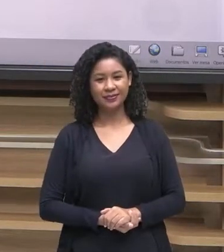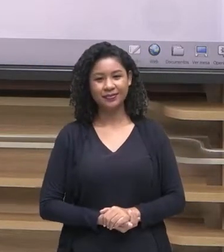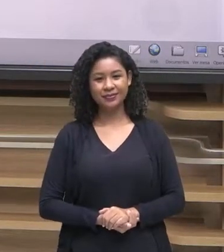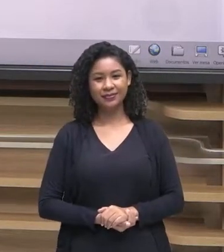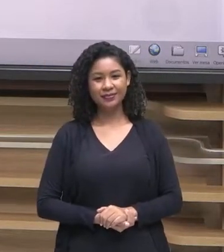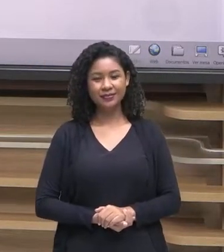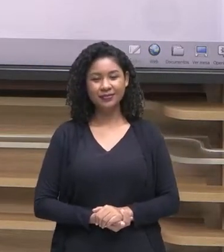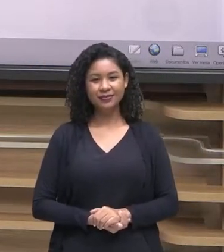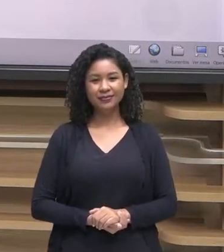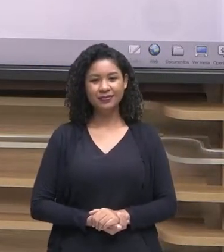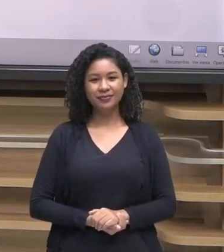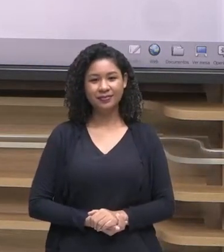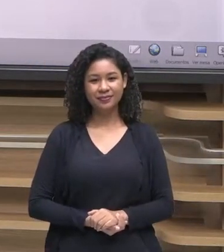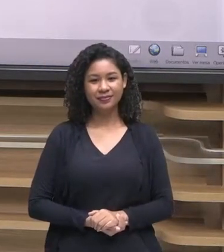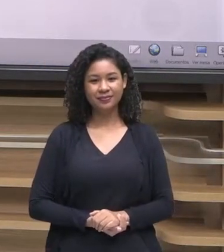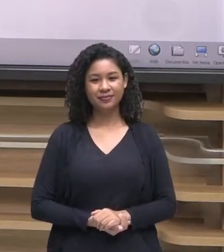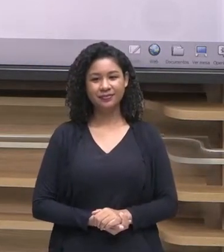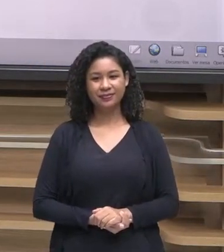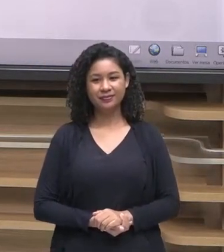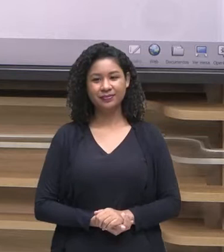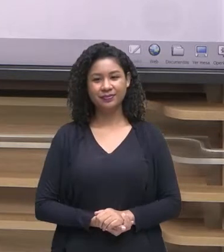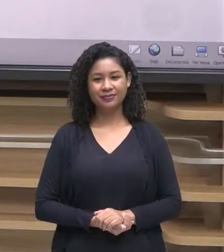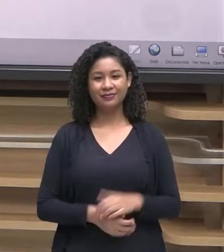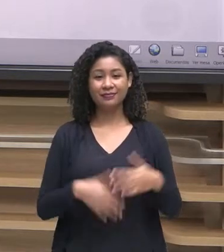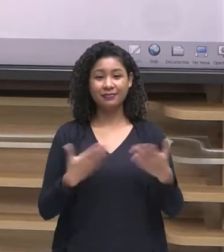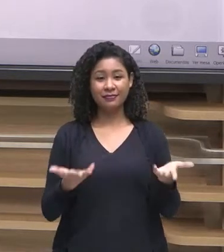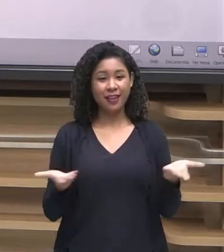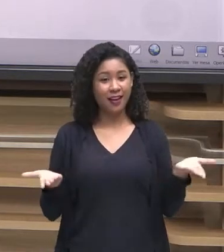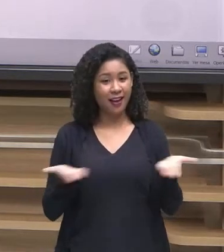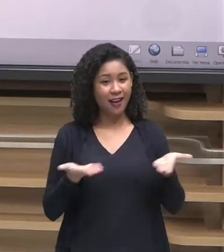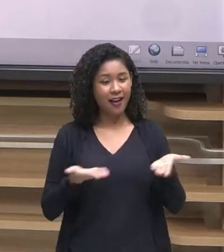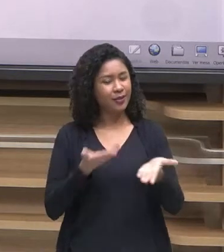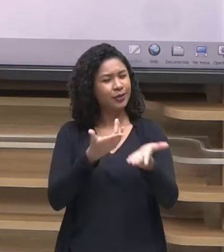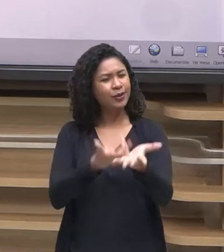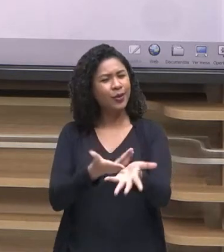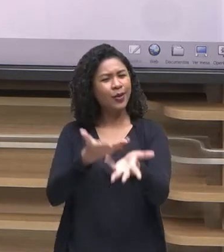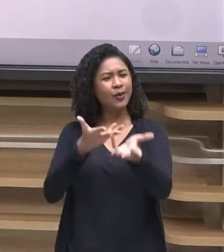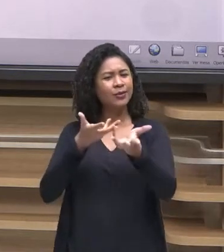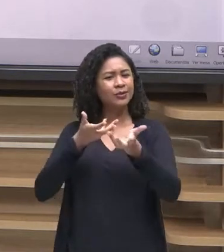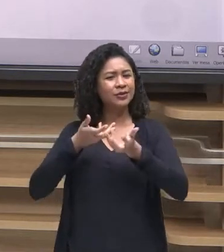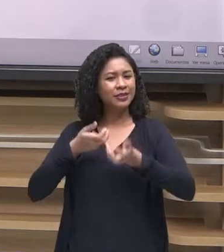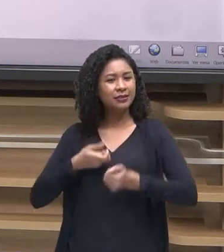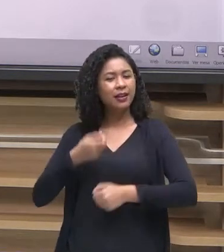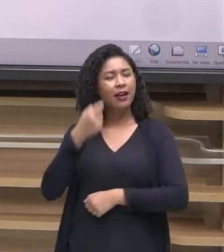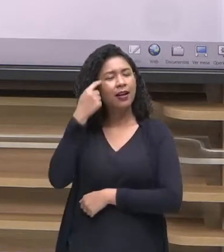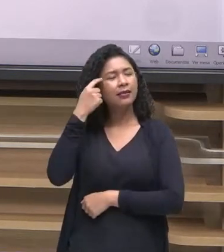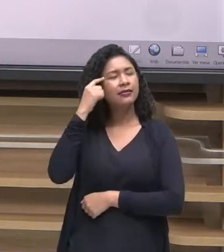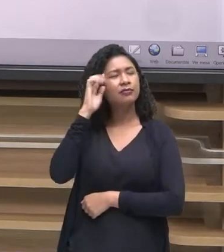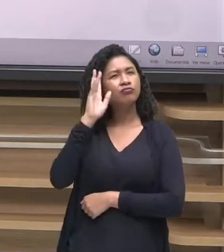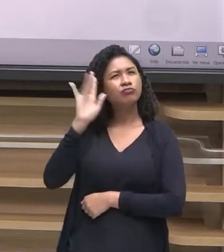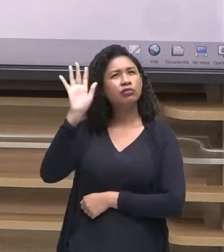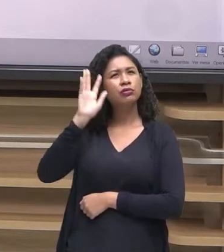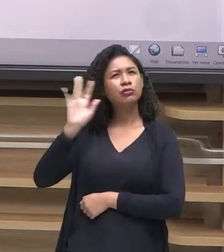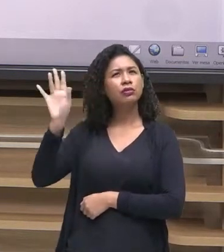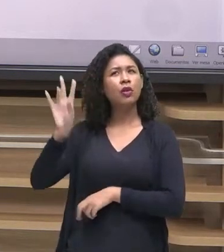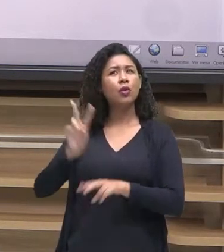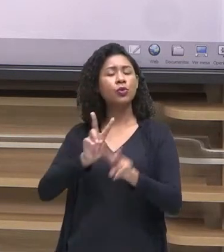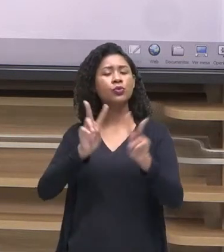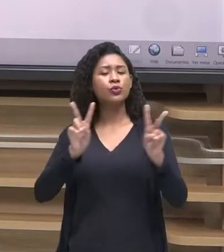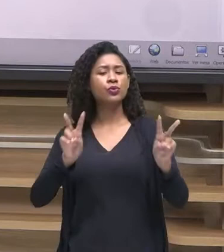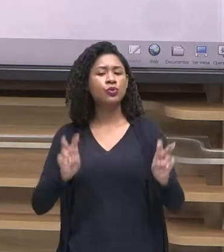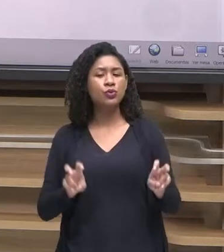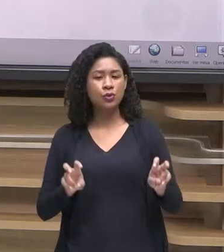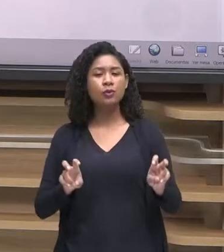E aqui eu quero te convidar a refletir acerca da